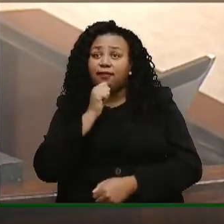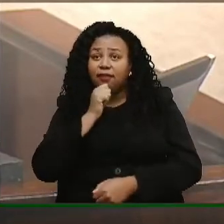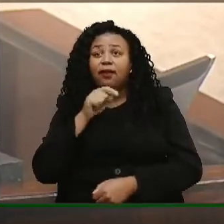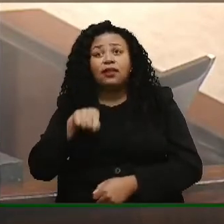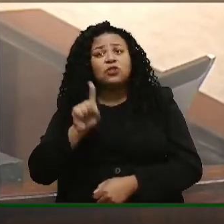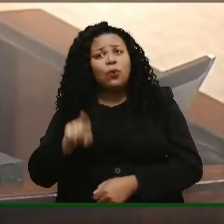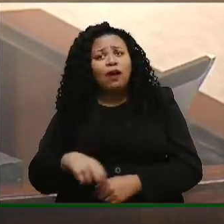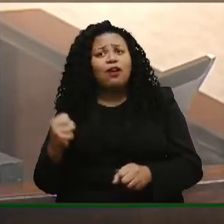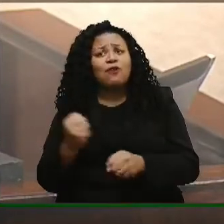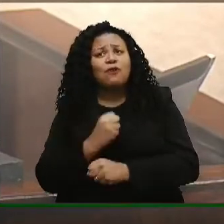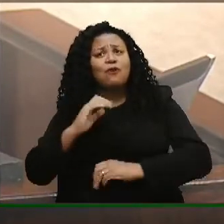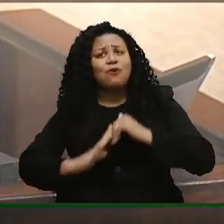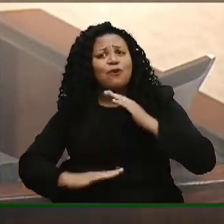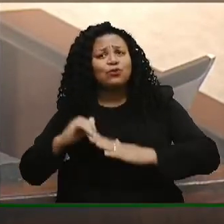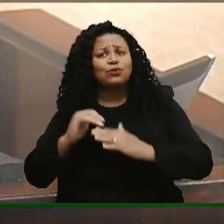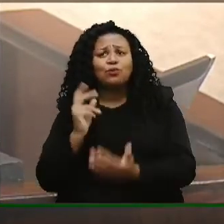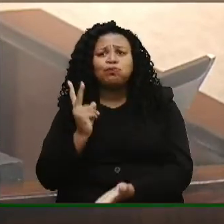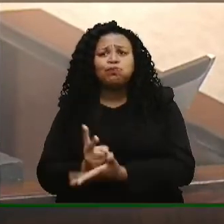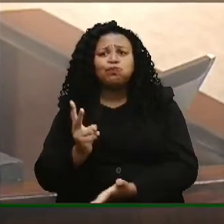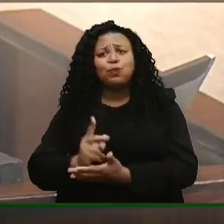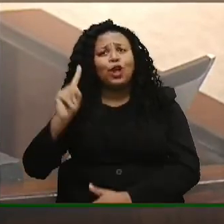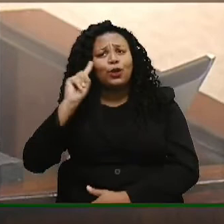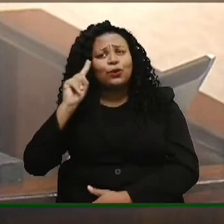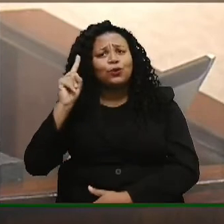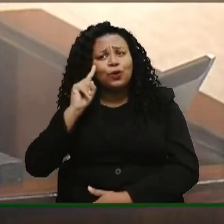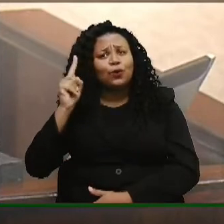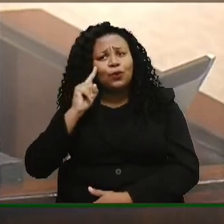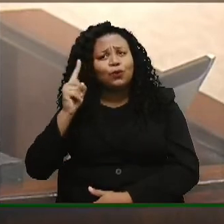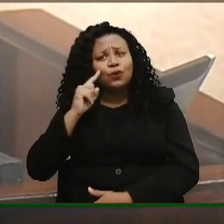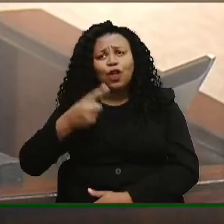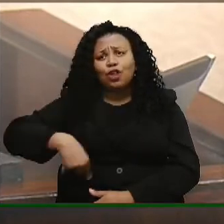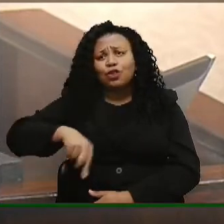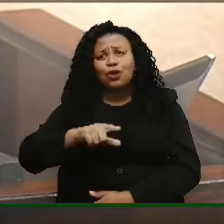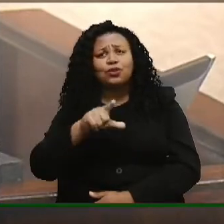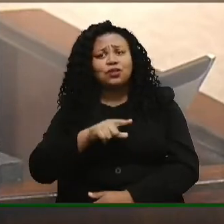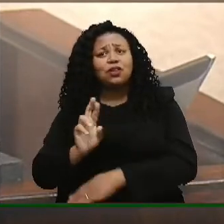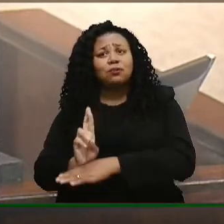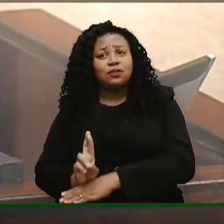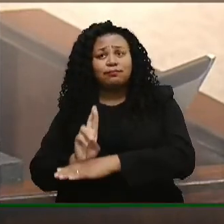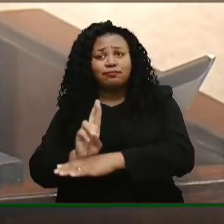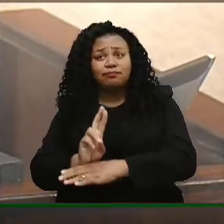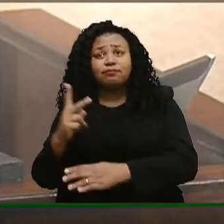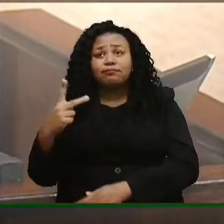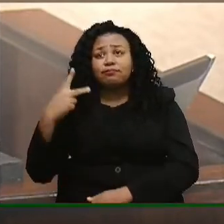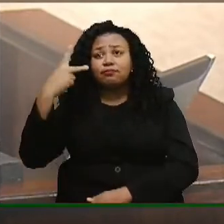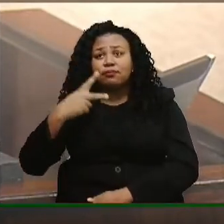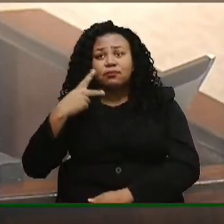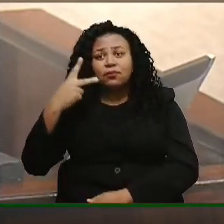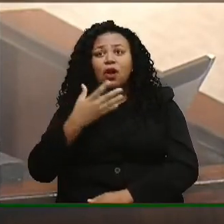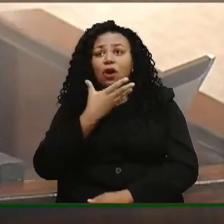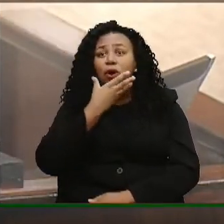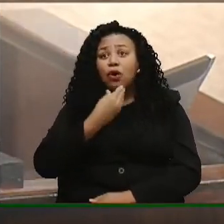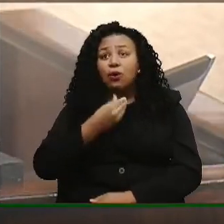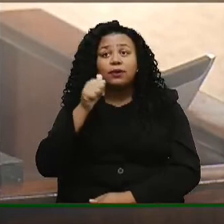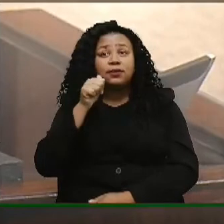uma construção permanente do nosso cotidiano. Nós que possuímos representatividade política, homens